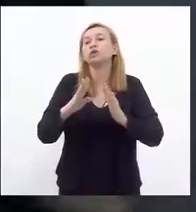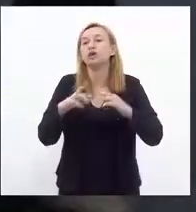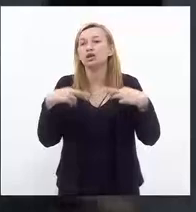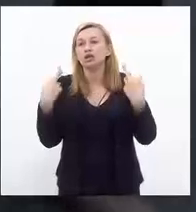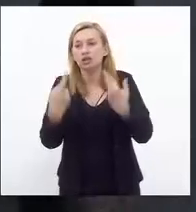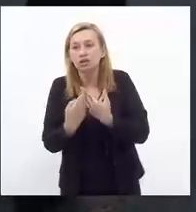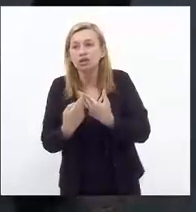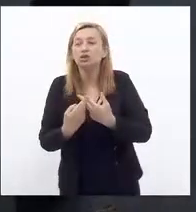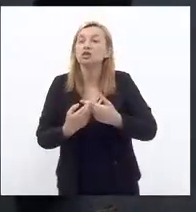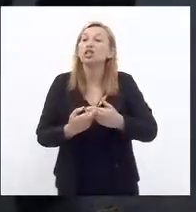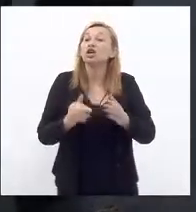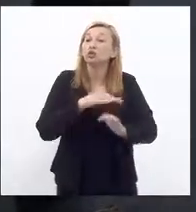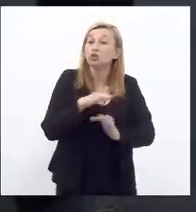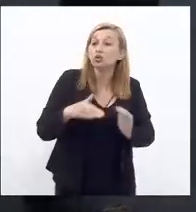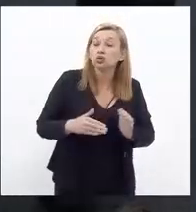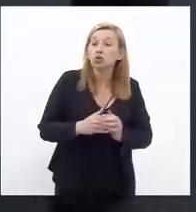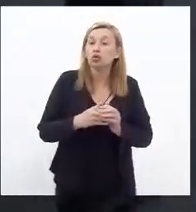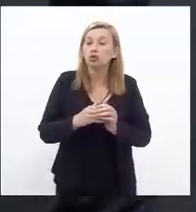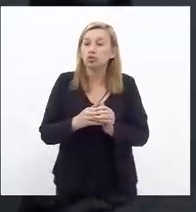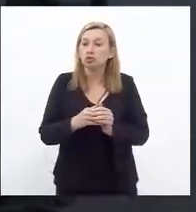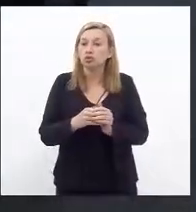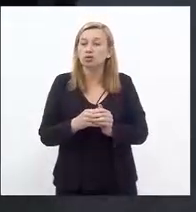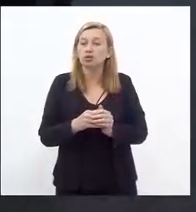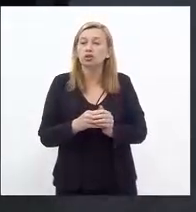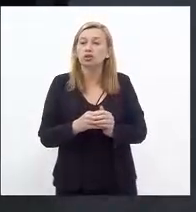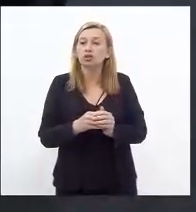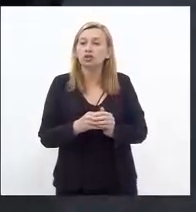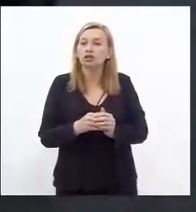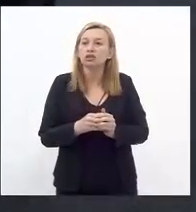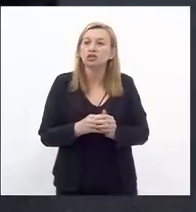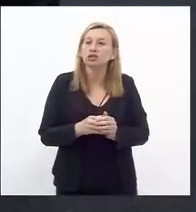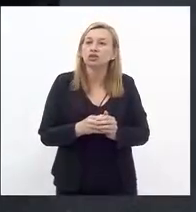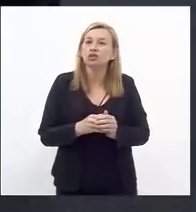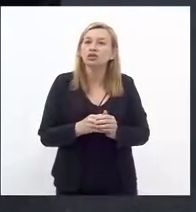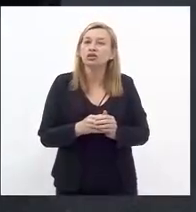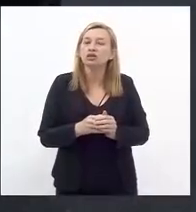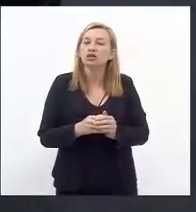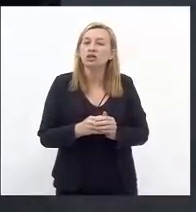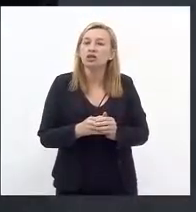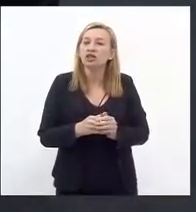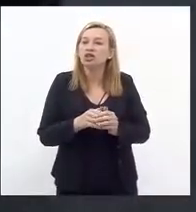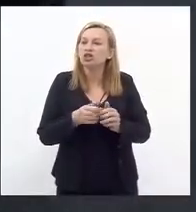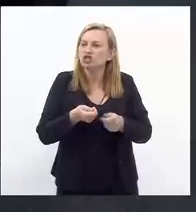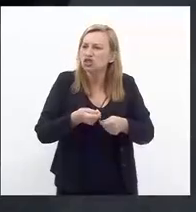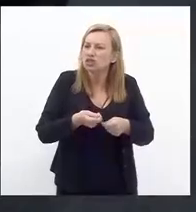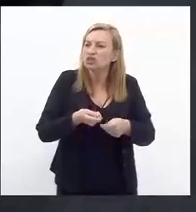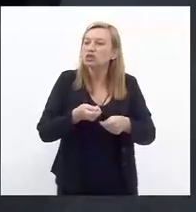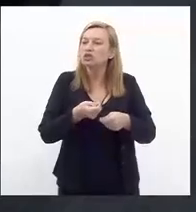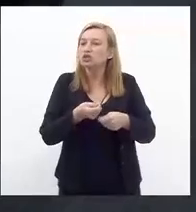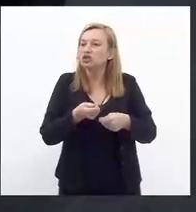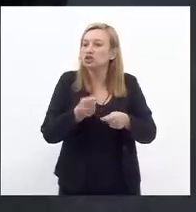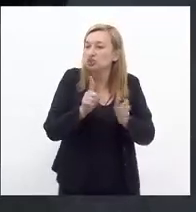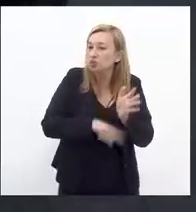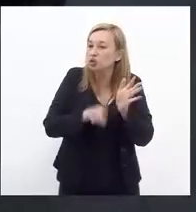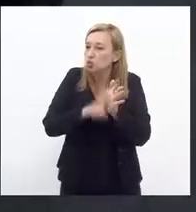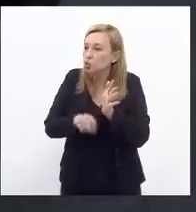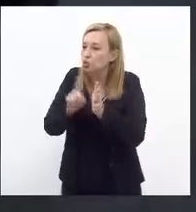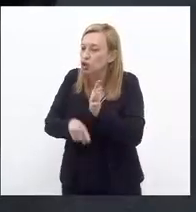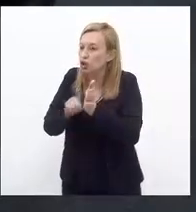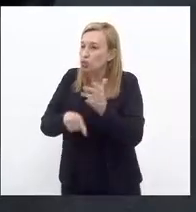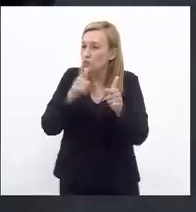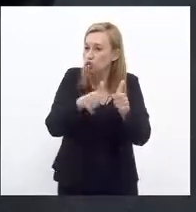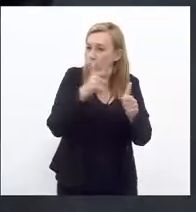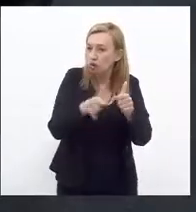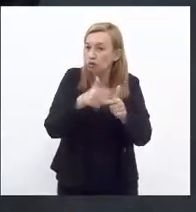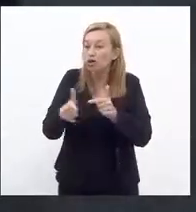todas as assembleias costurando a saída dessa gordura toda porque o que foi